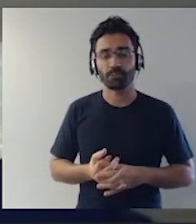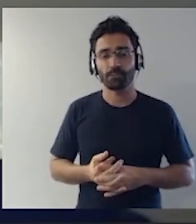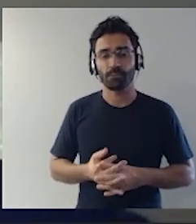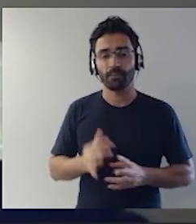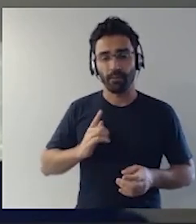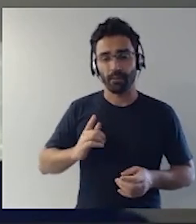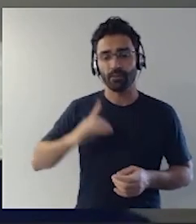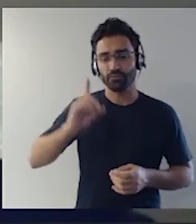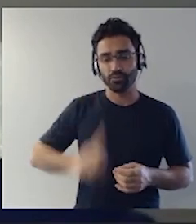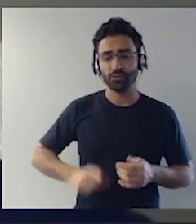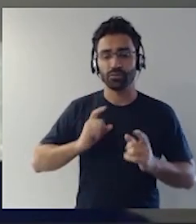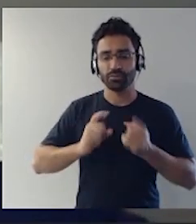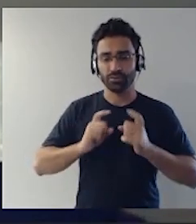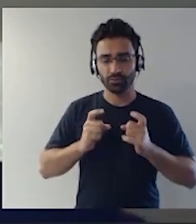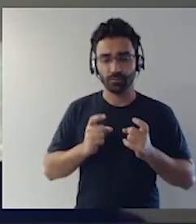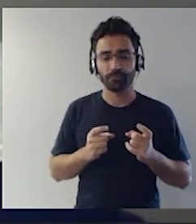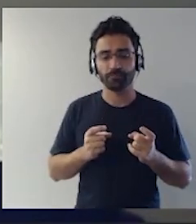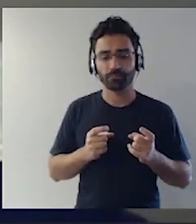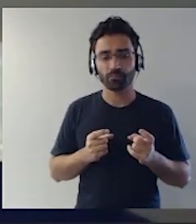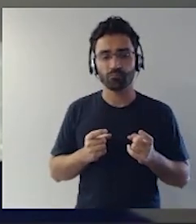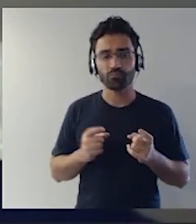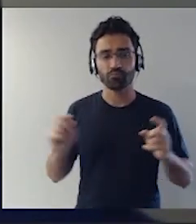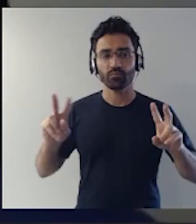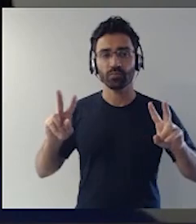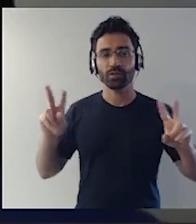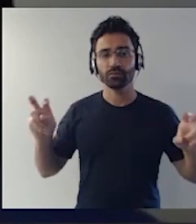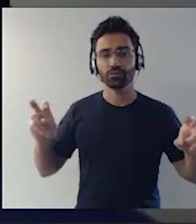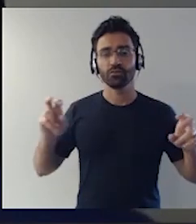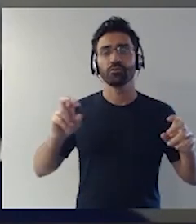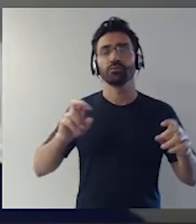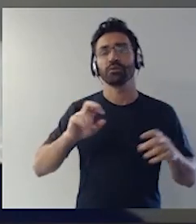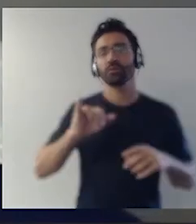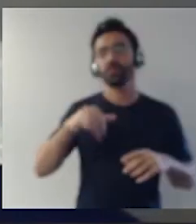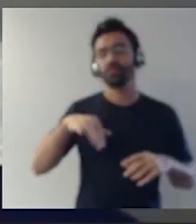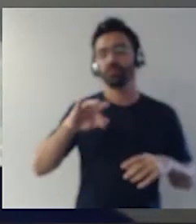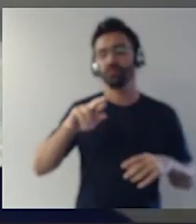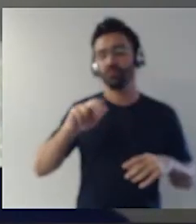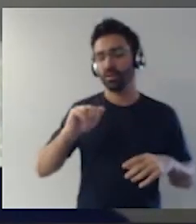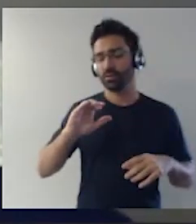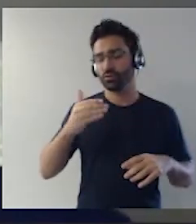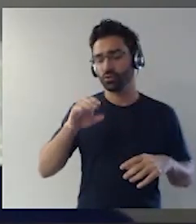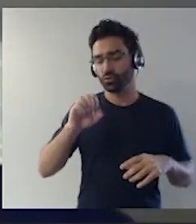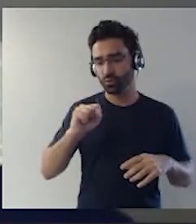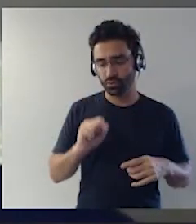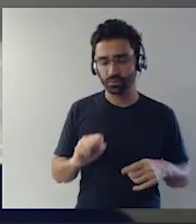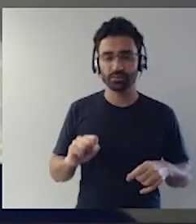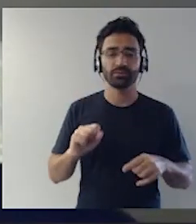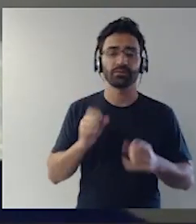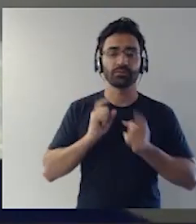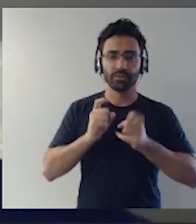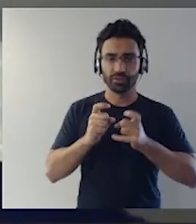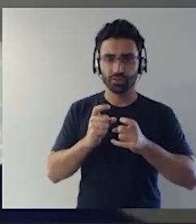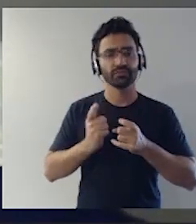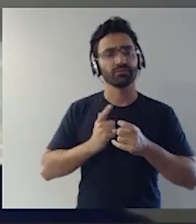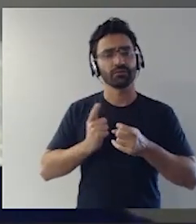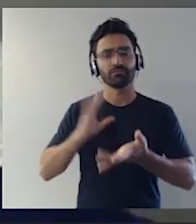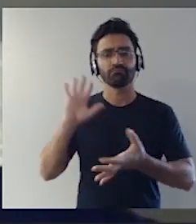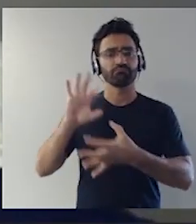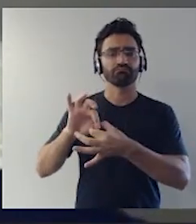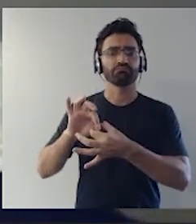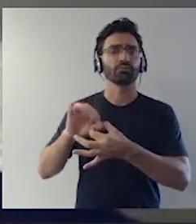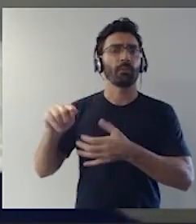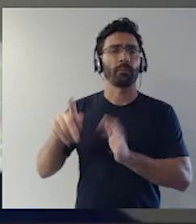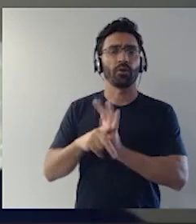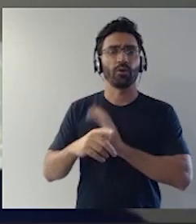direito administrativo que trate de infrações e sanções administrativas que são aplicadas direto pelo